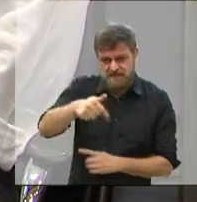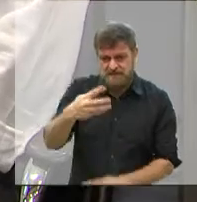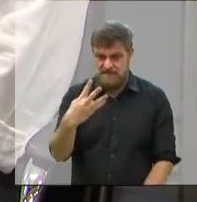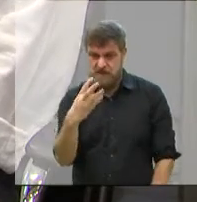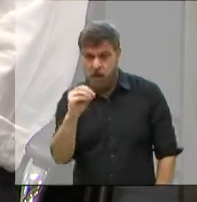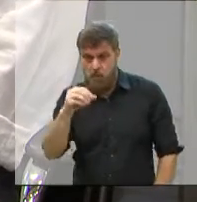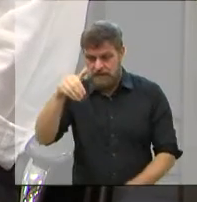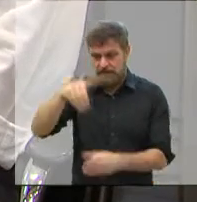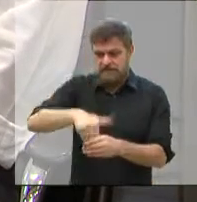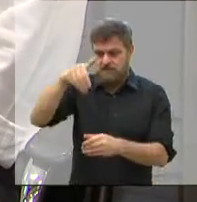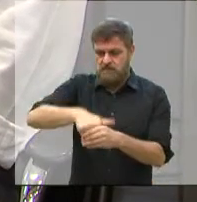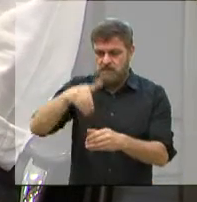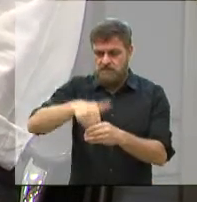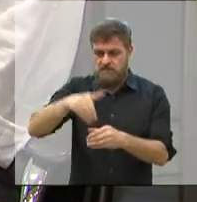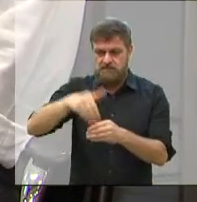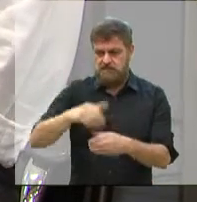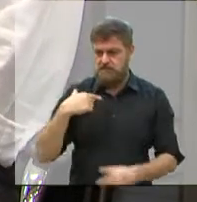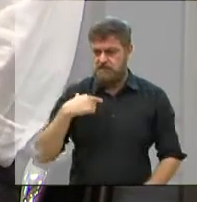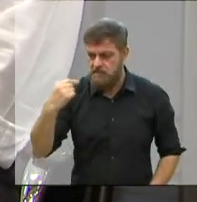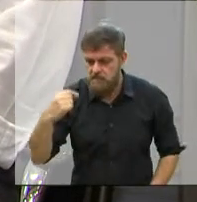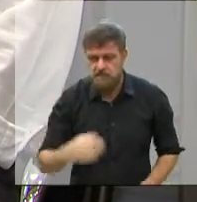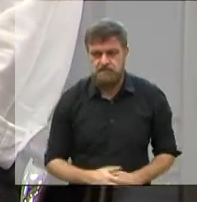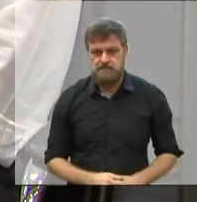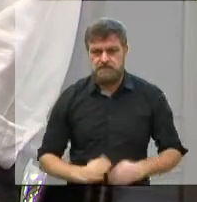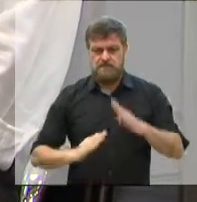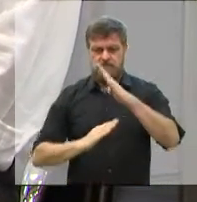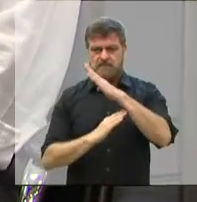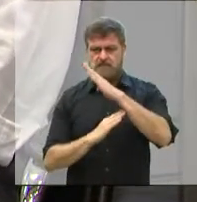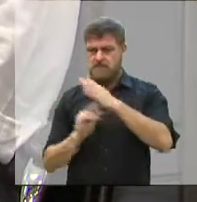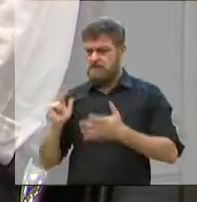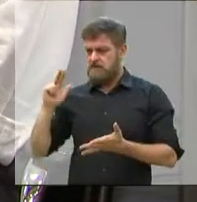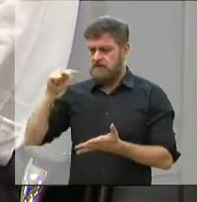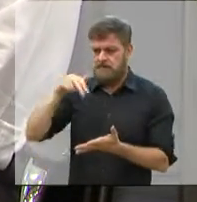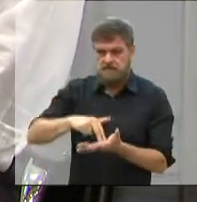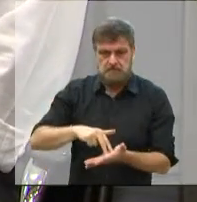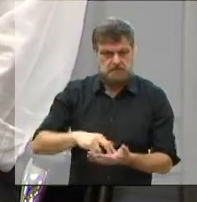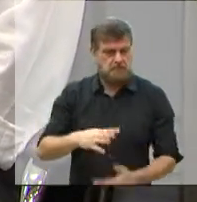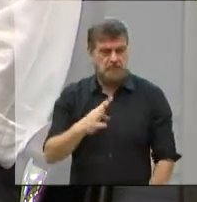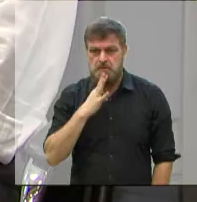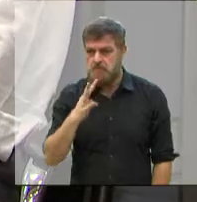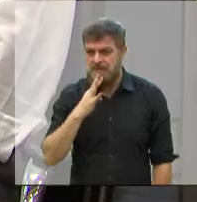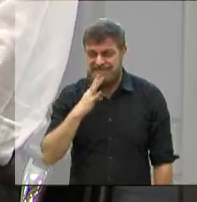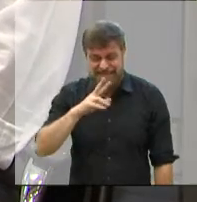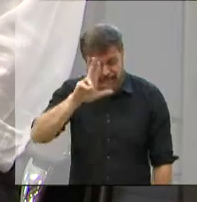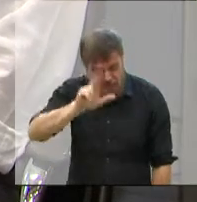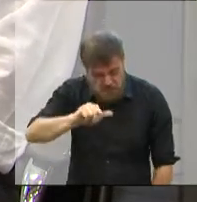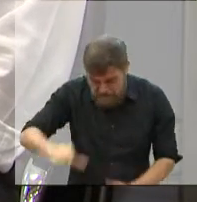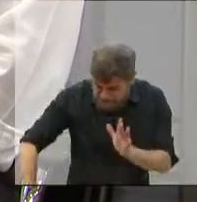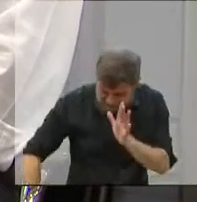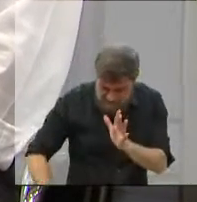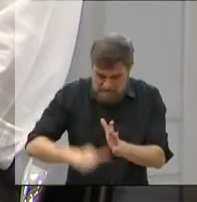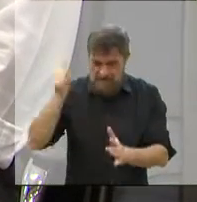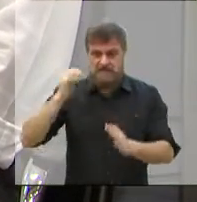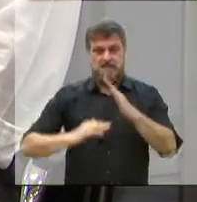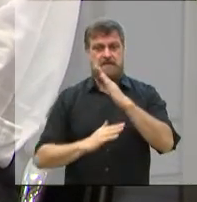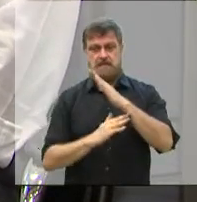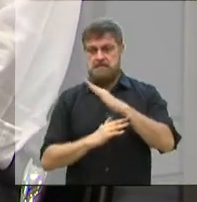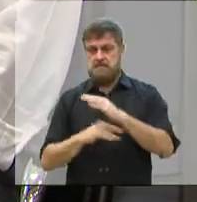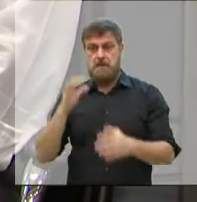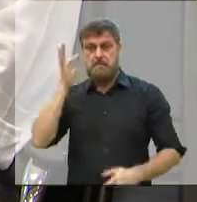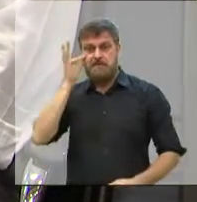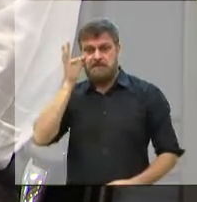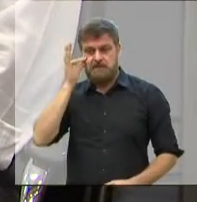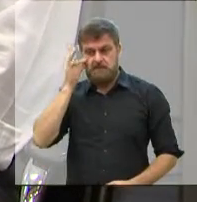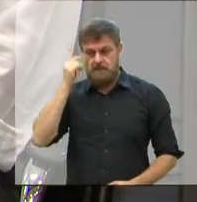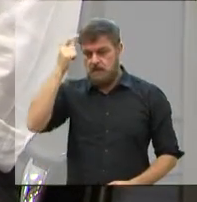3.740 votos. Quando cheguei aqui, confesso a você que eu não conhecia a Câmara Municipal de Campinas, mas eu